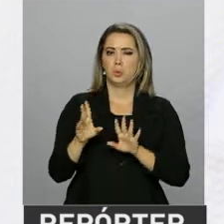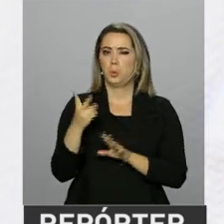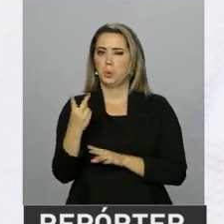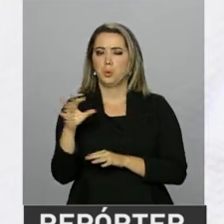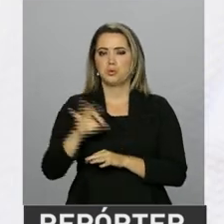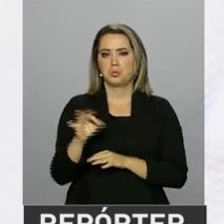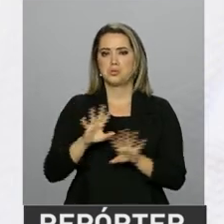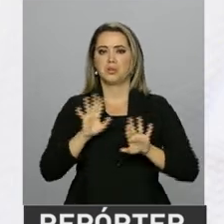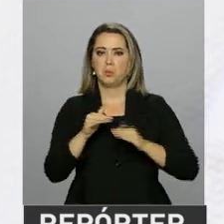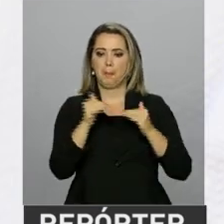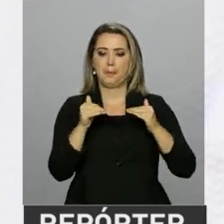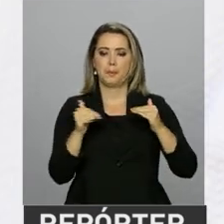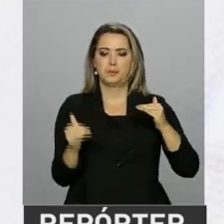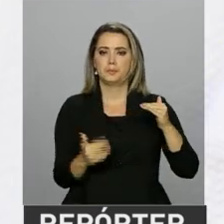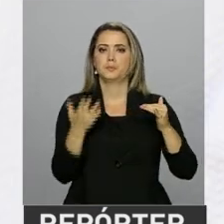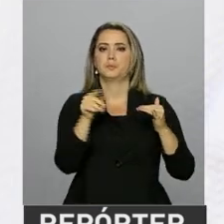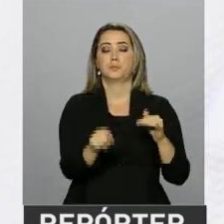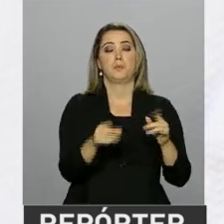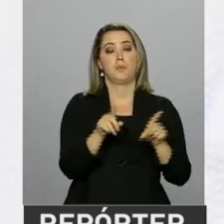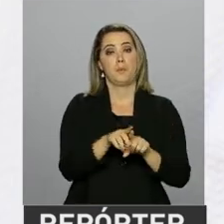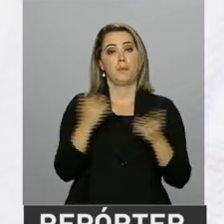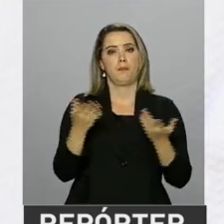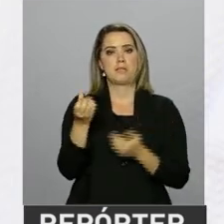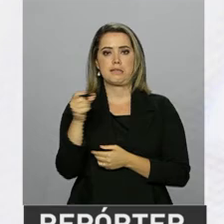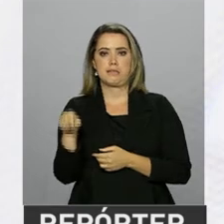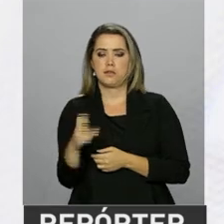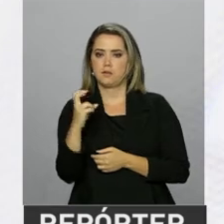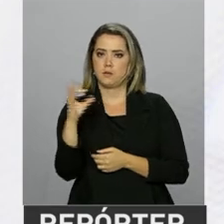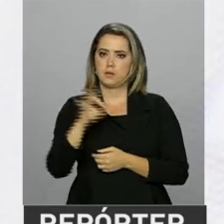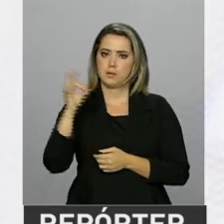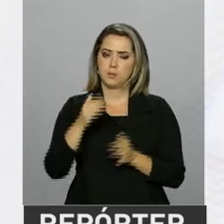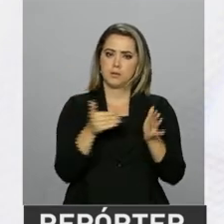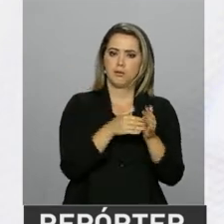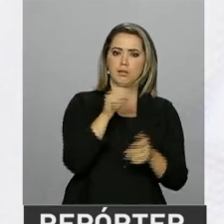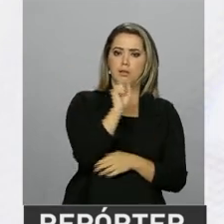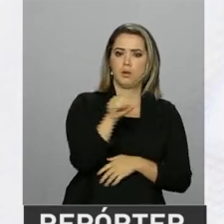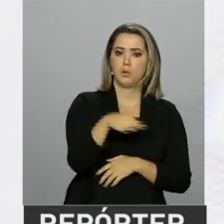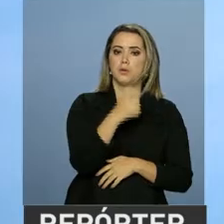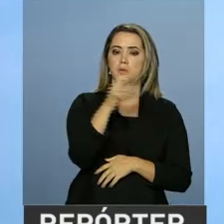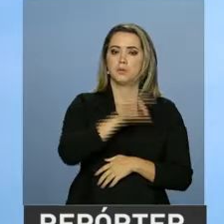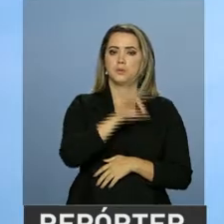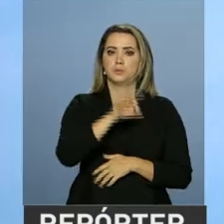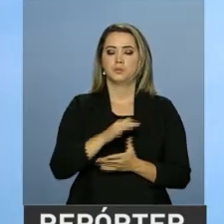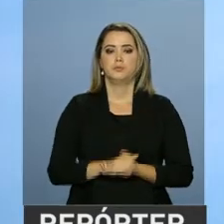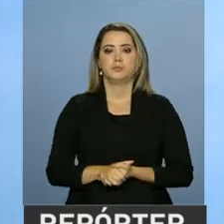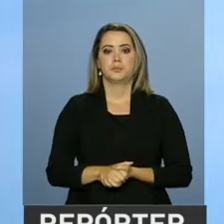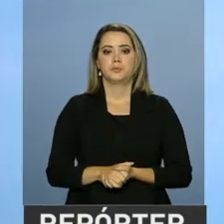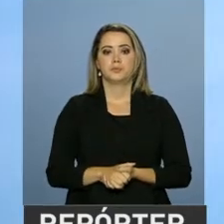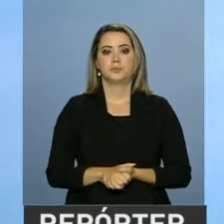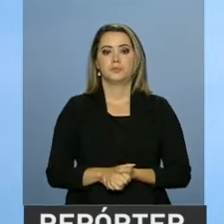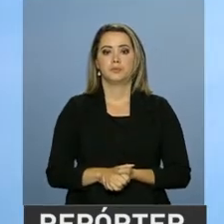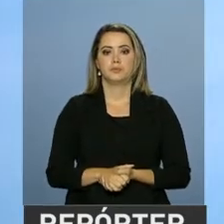2 pontos percentuais, dependendo da modalidade, e ficam entre 6,5% e 8,5%. O agro brasileiro